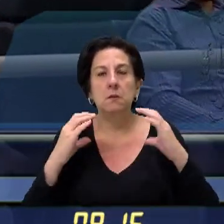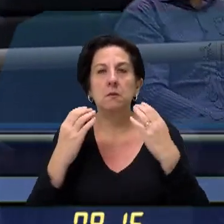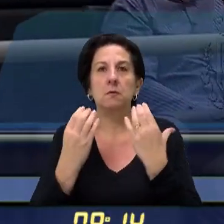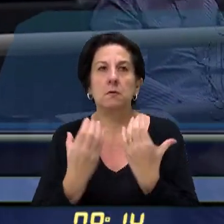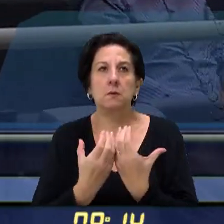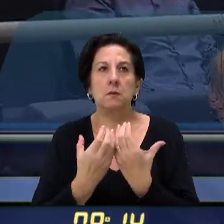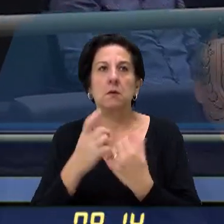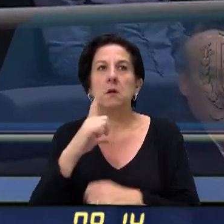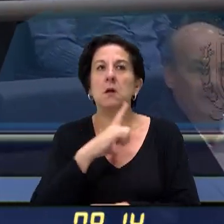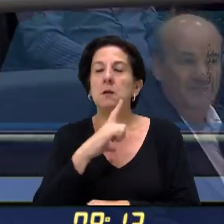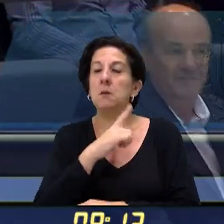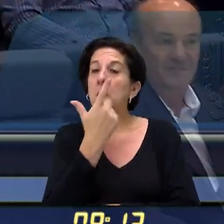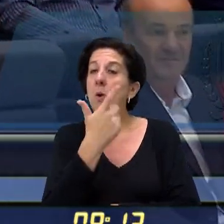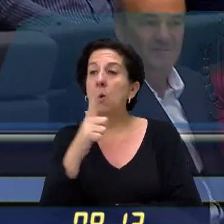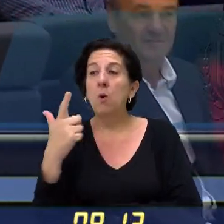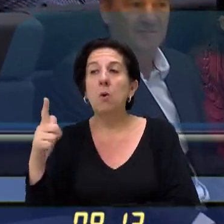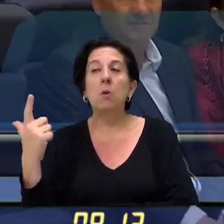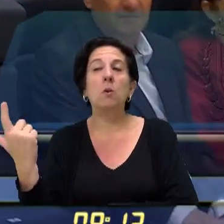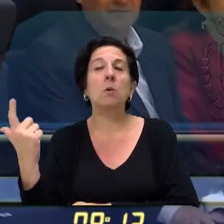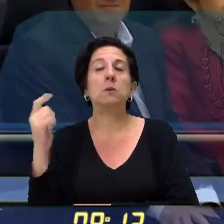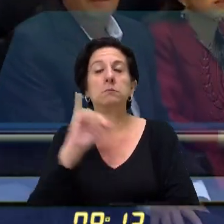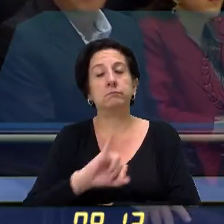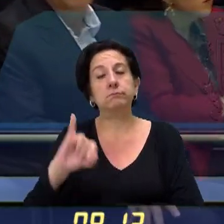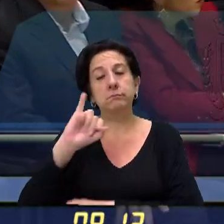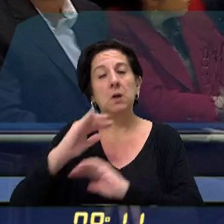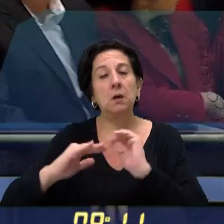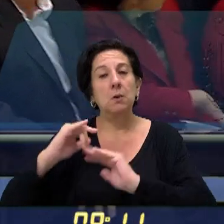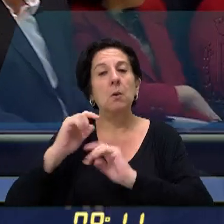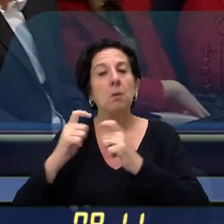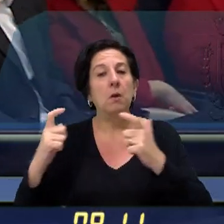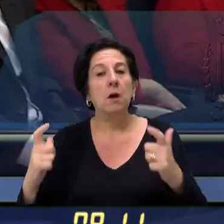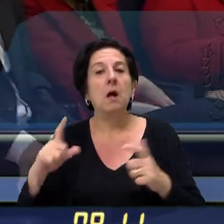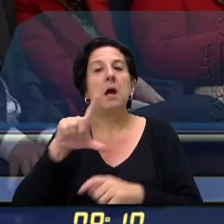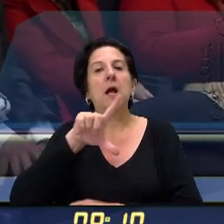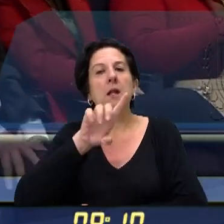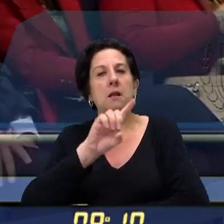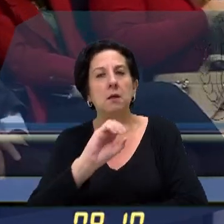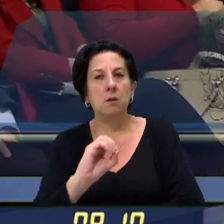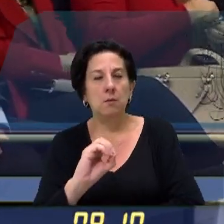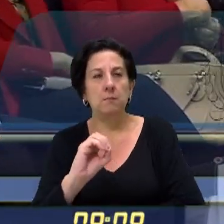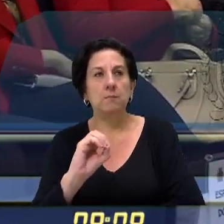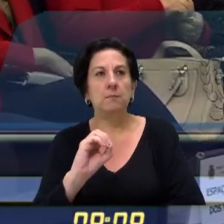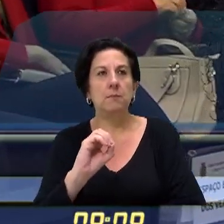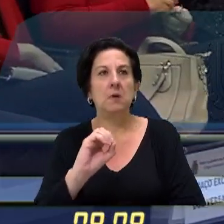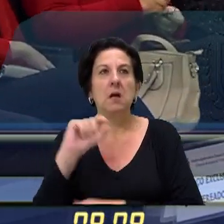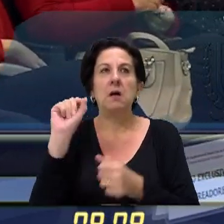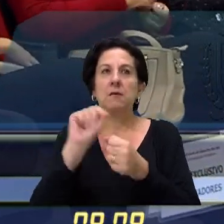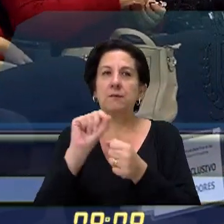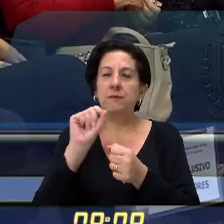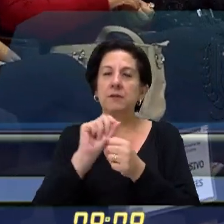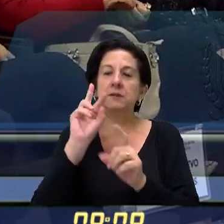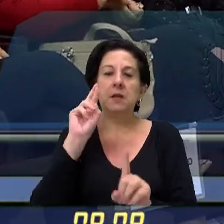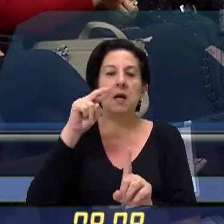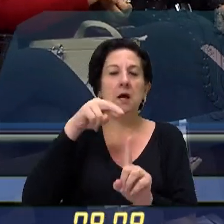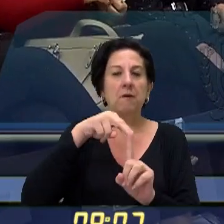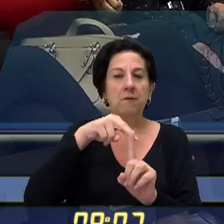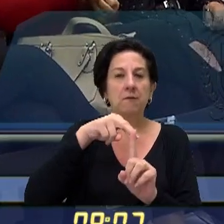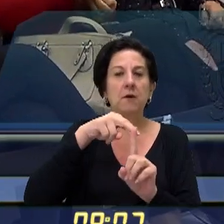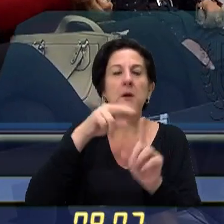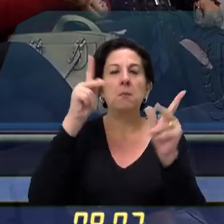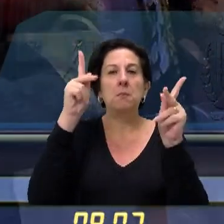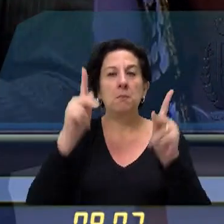comunidade, né? Nós temos as outras grandes obras que já estão na LDO, e aqui nós temos que fazer referência à nossa